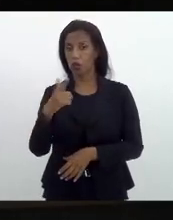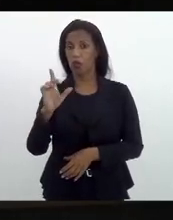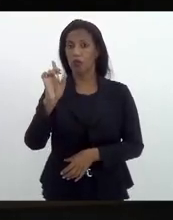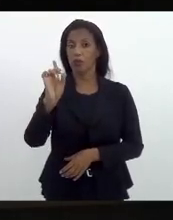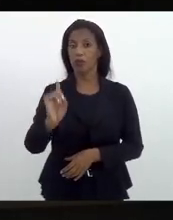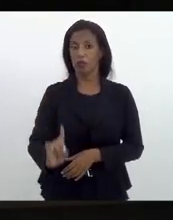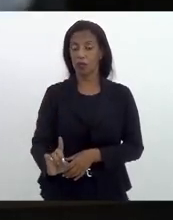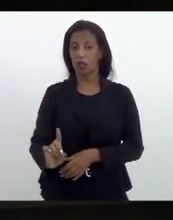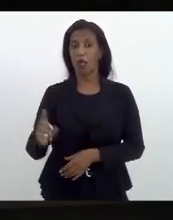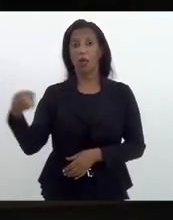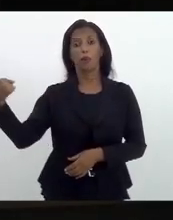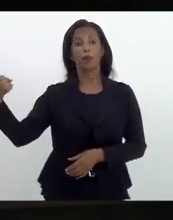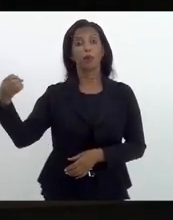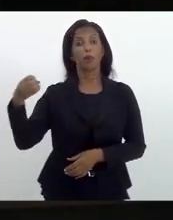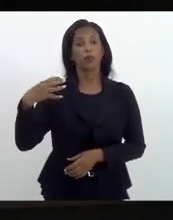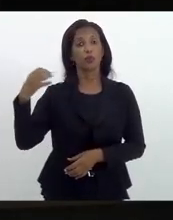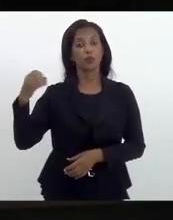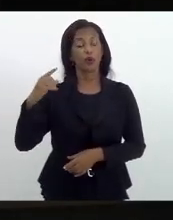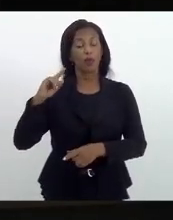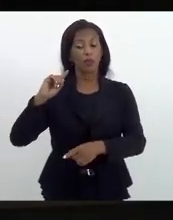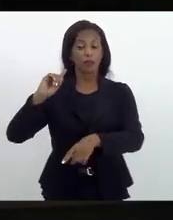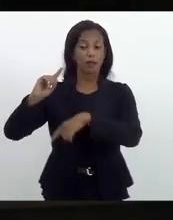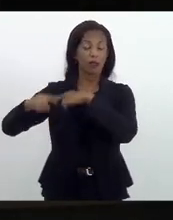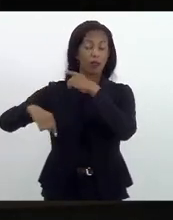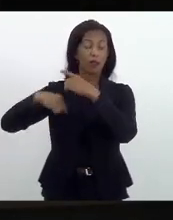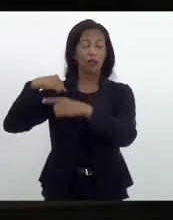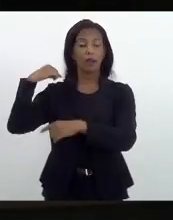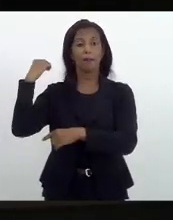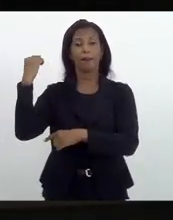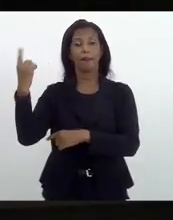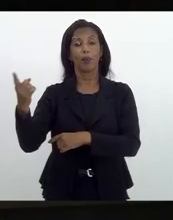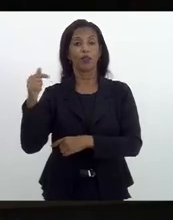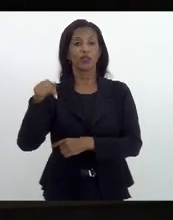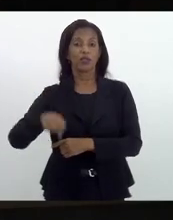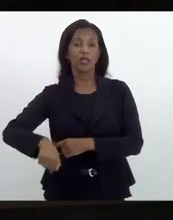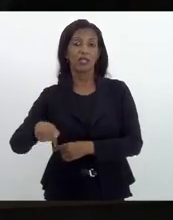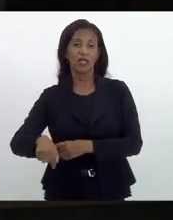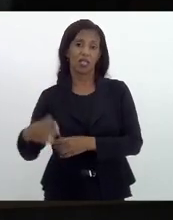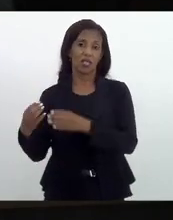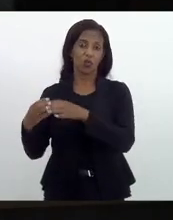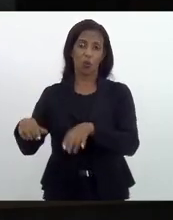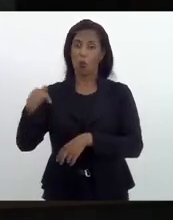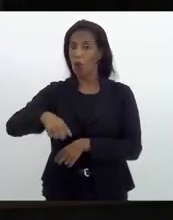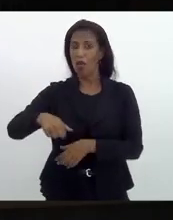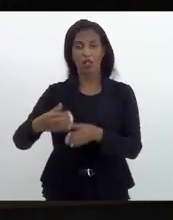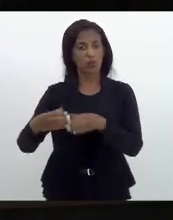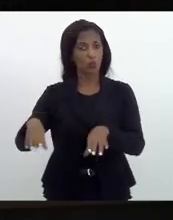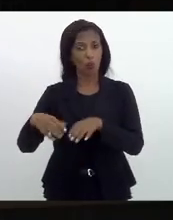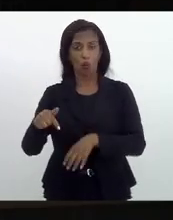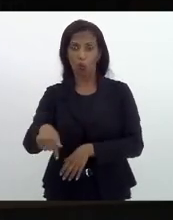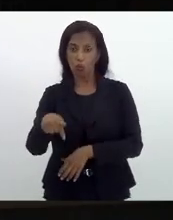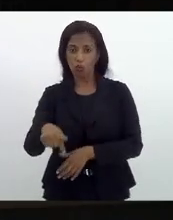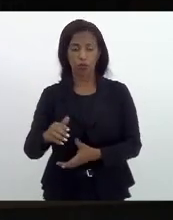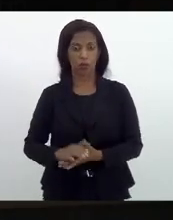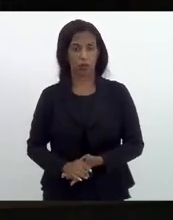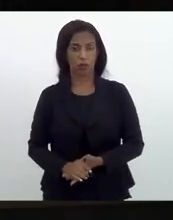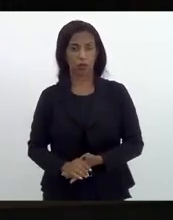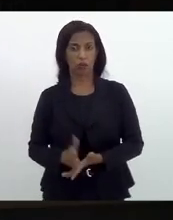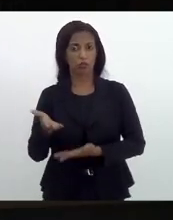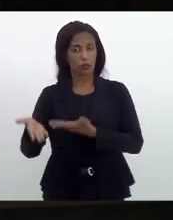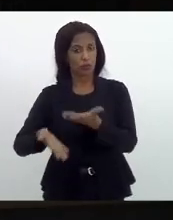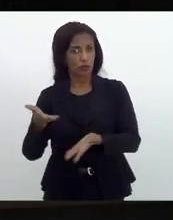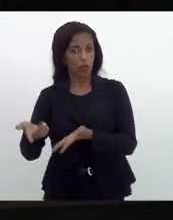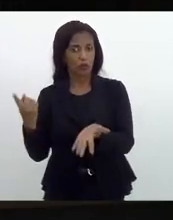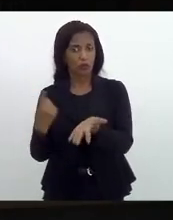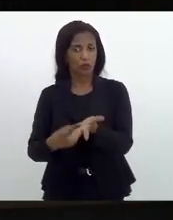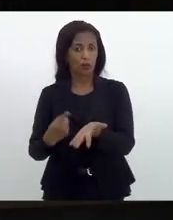é para os novos, após o vencimento deste prazo. Não é para esse concurso específico do trato e do acordo